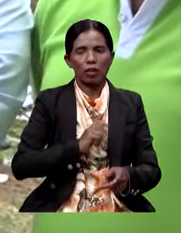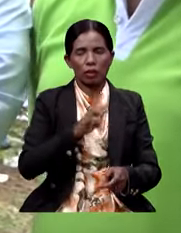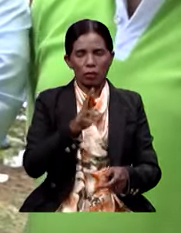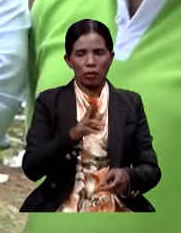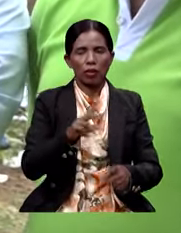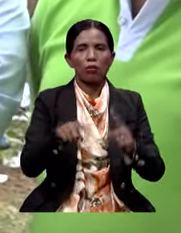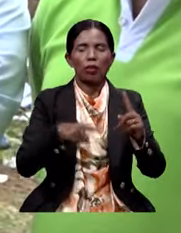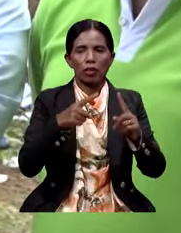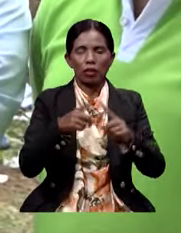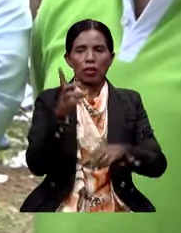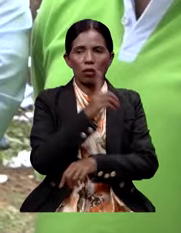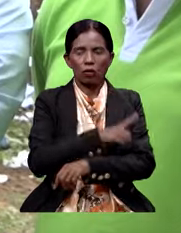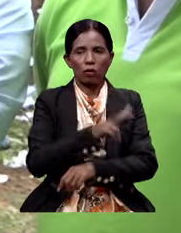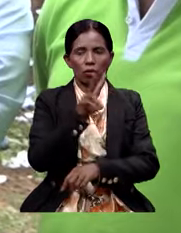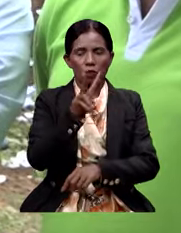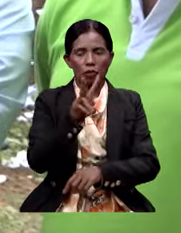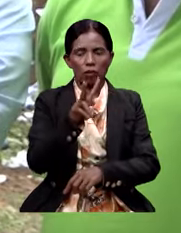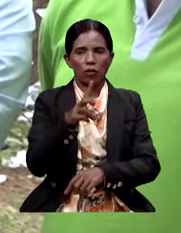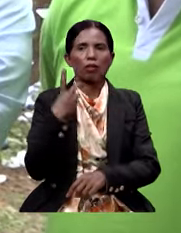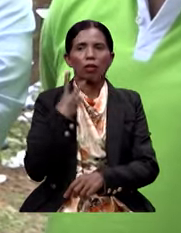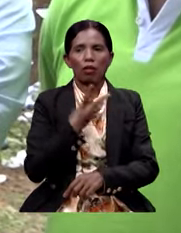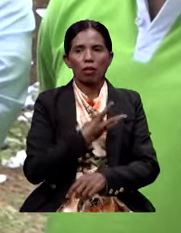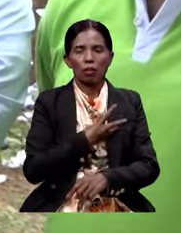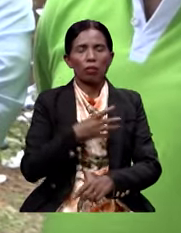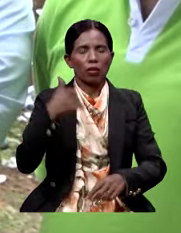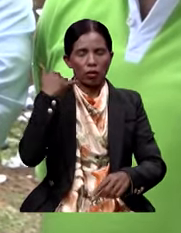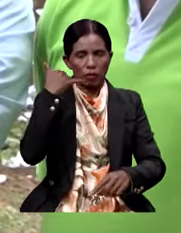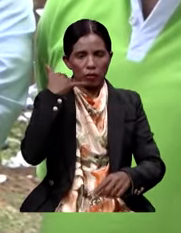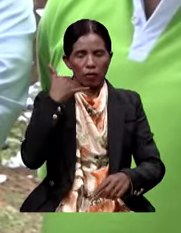hira loron rua liuba quando am halo kontaktu ho